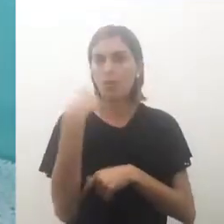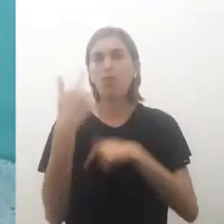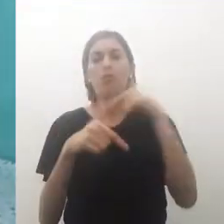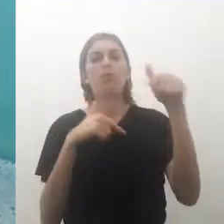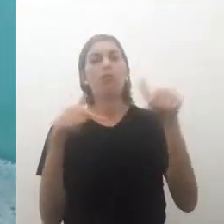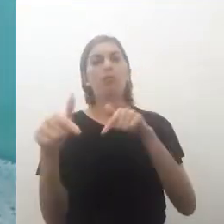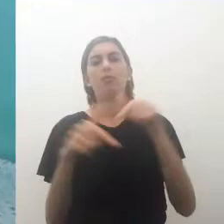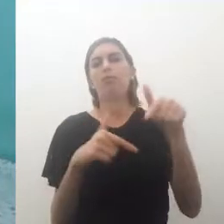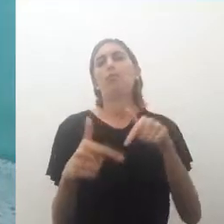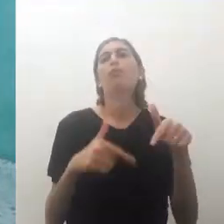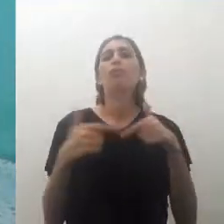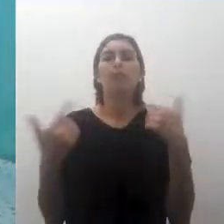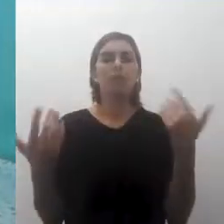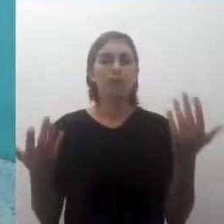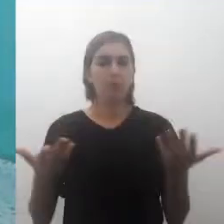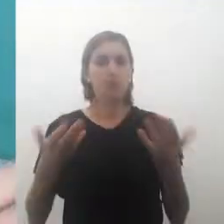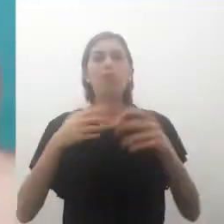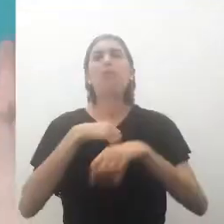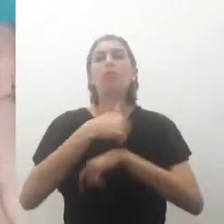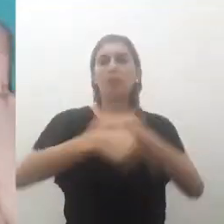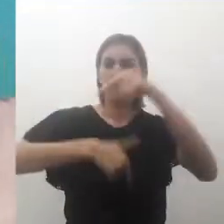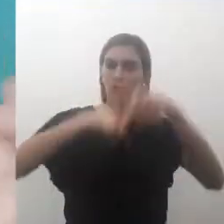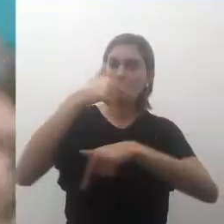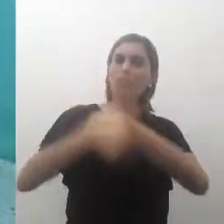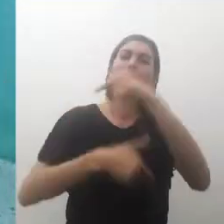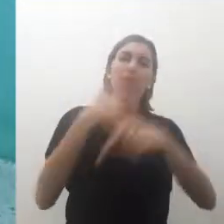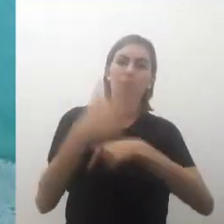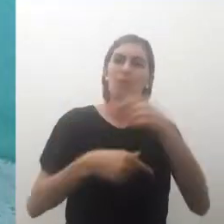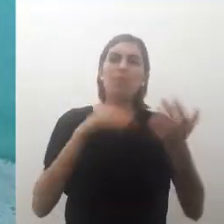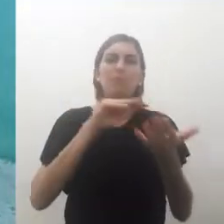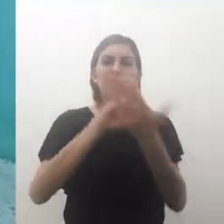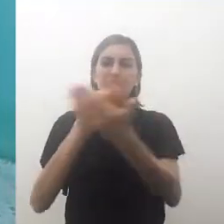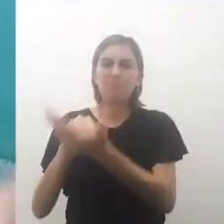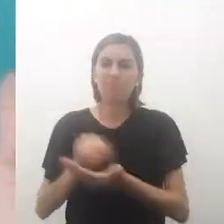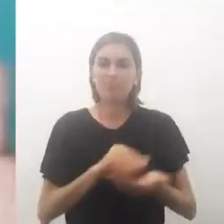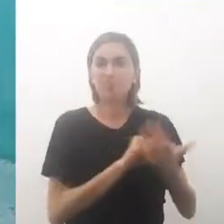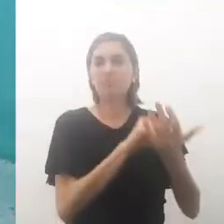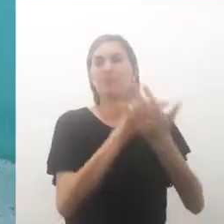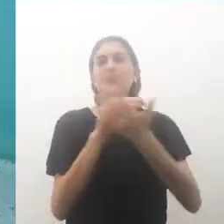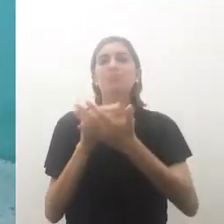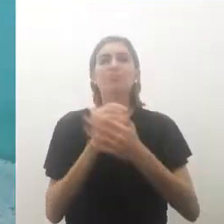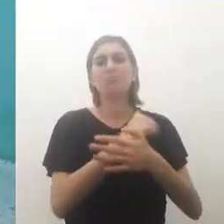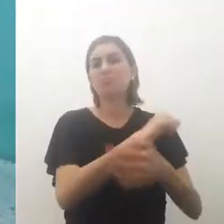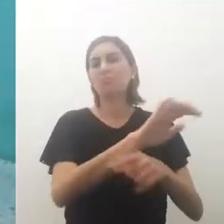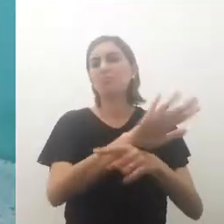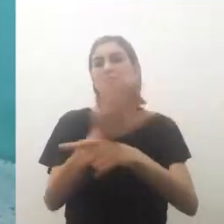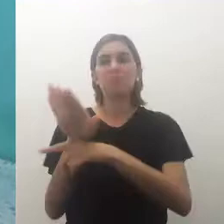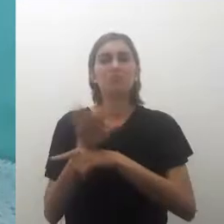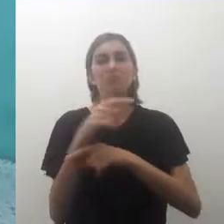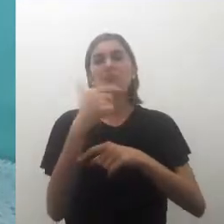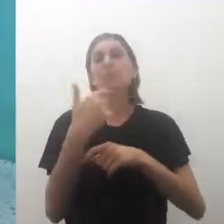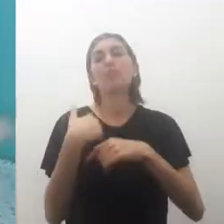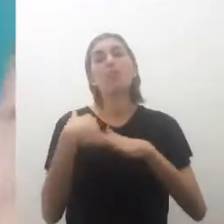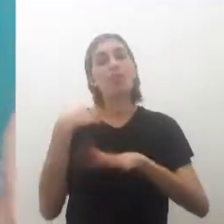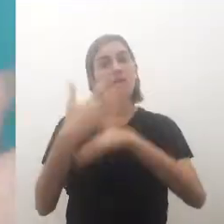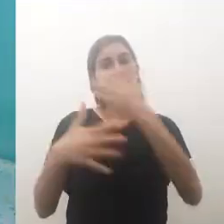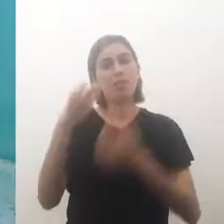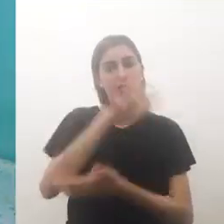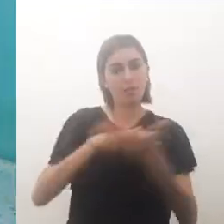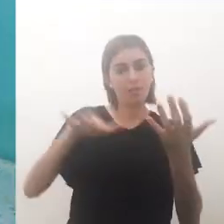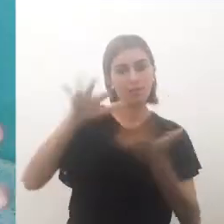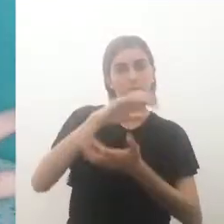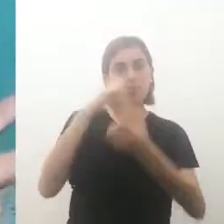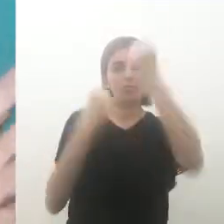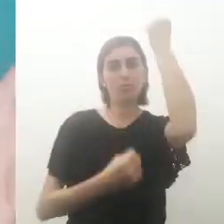horas por dia. Isso numa situação de trabalho bem precário mesmo. E daí, acompanhando, né,